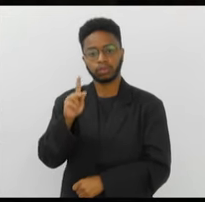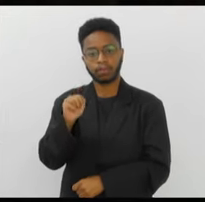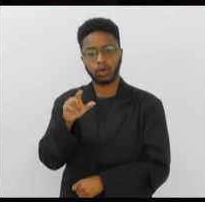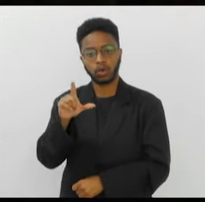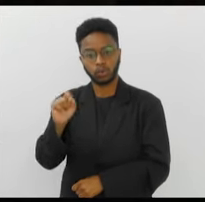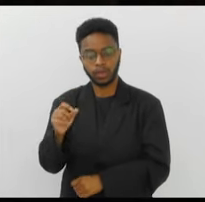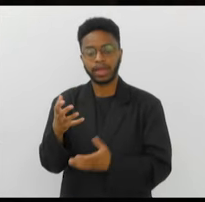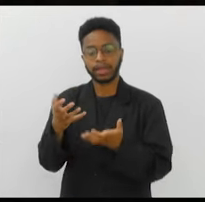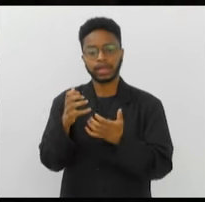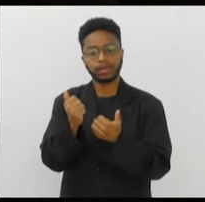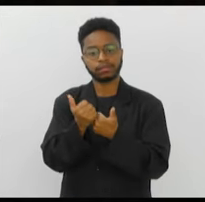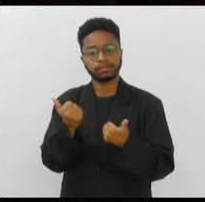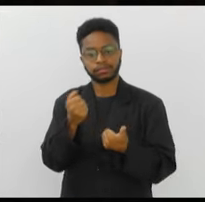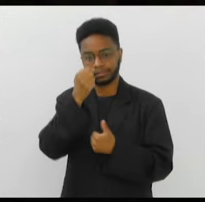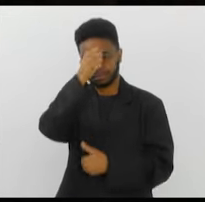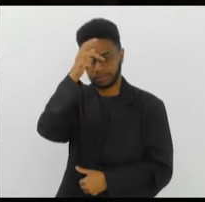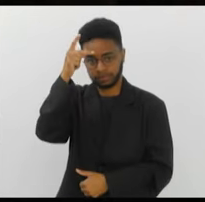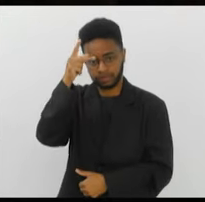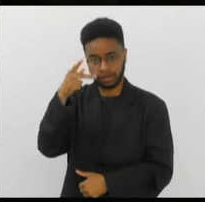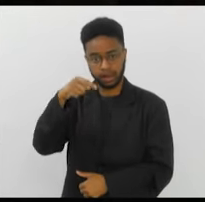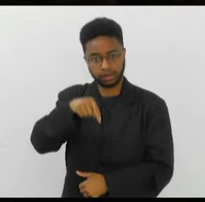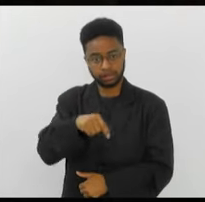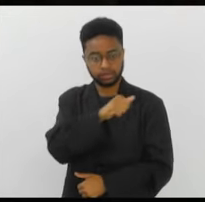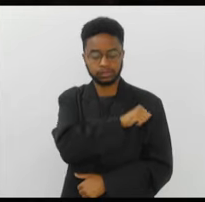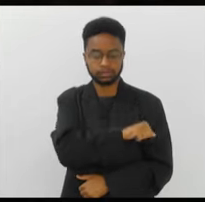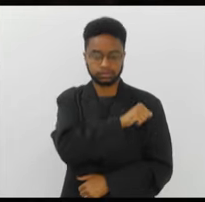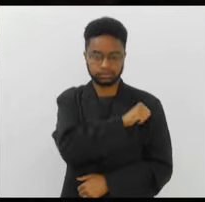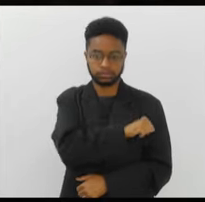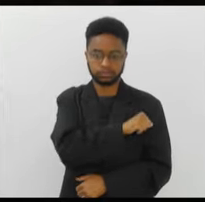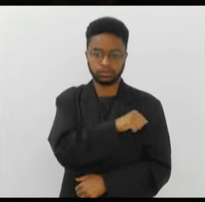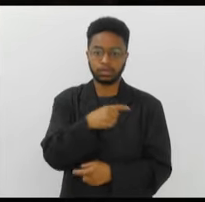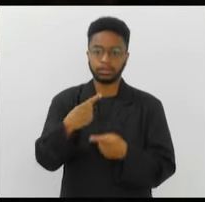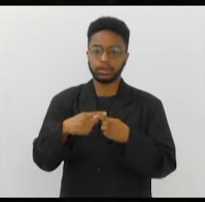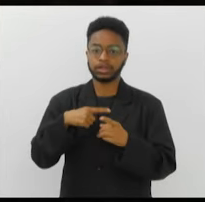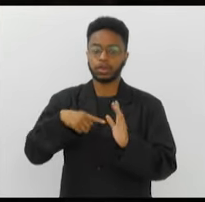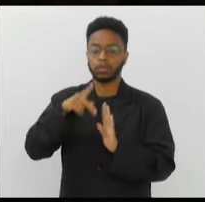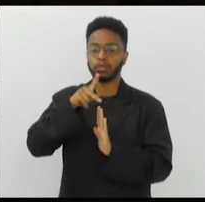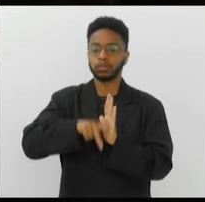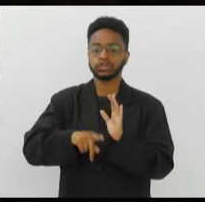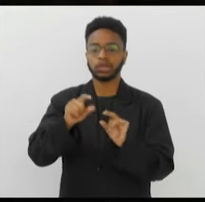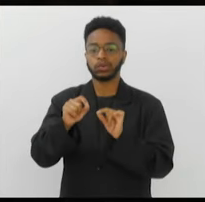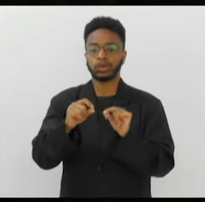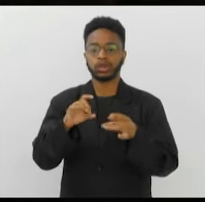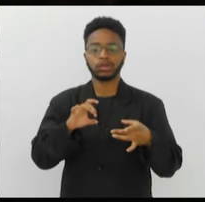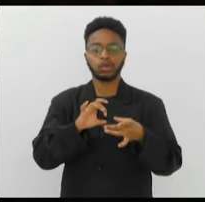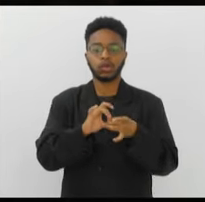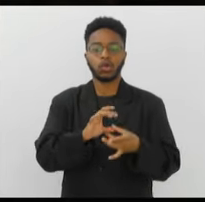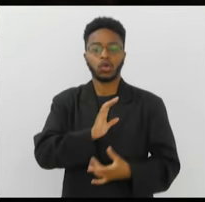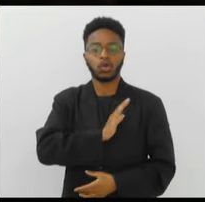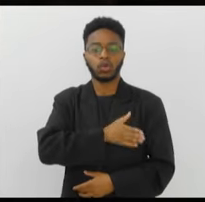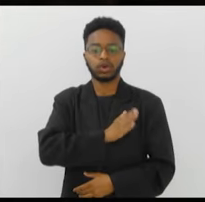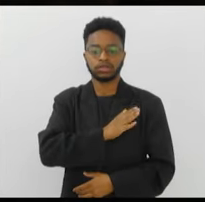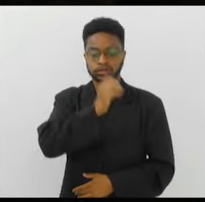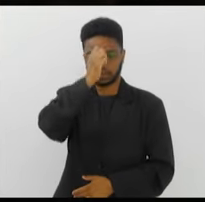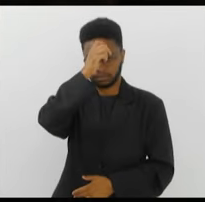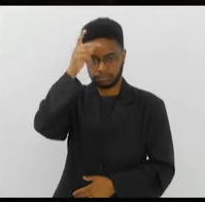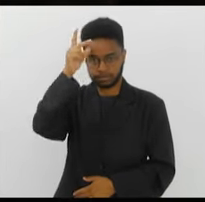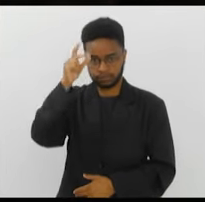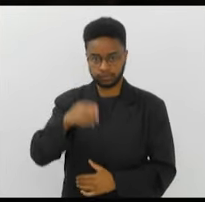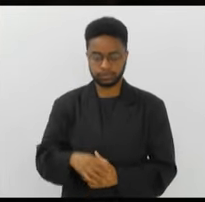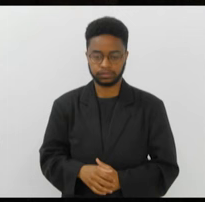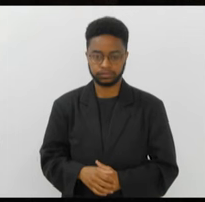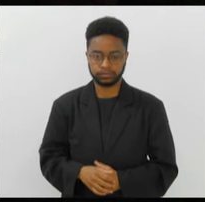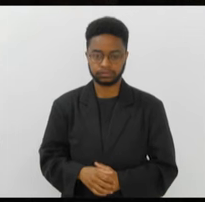ser vice-prefeito da cidade do Rio de Janeiro, num projeto egocêntrico do coração do prefeito,